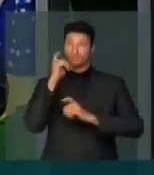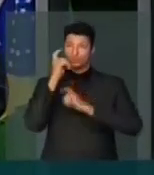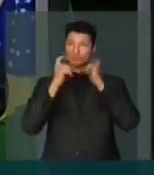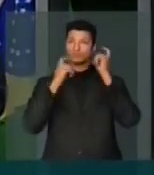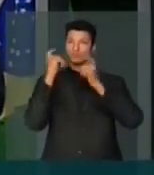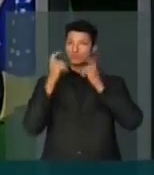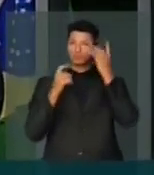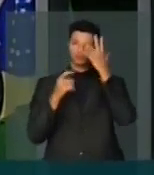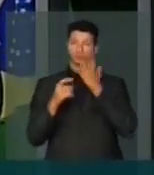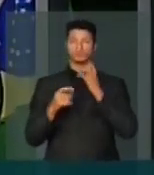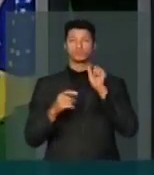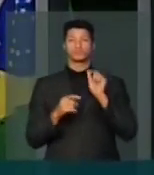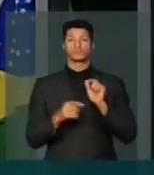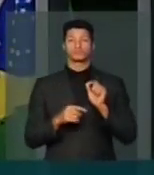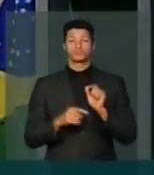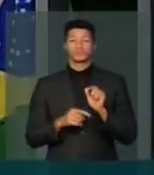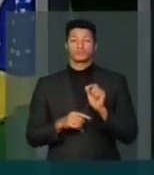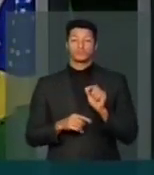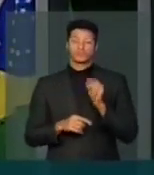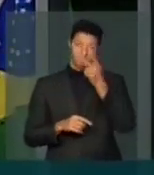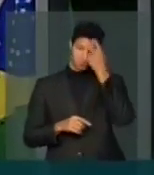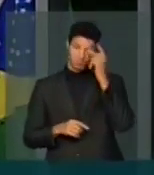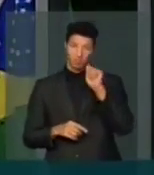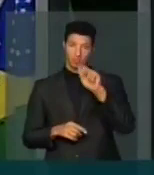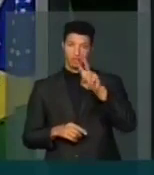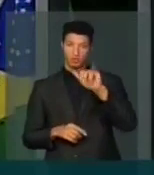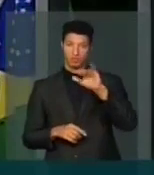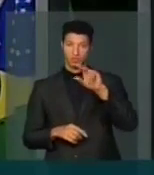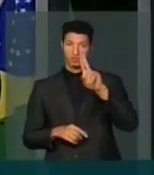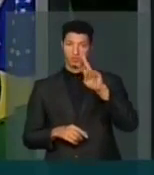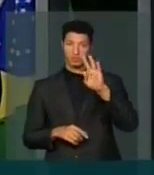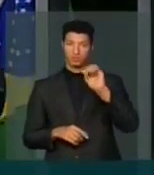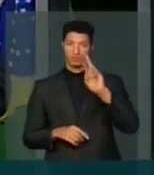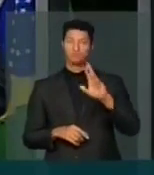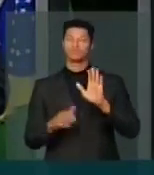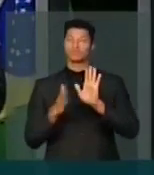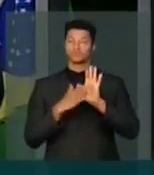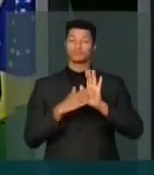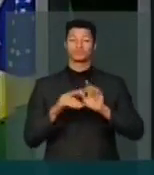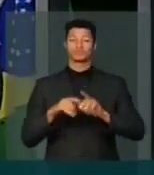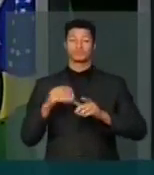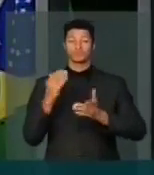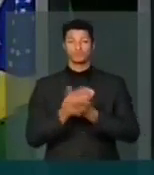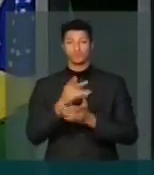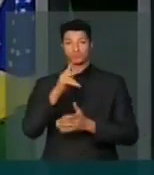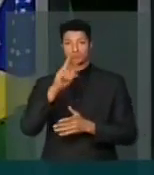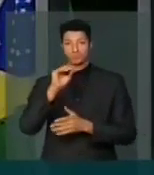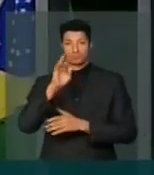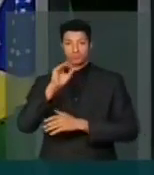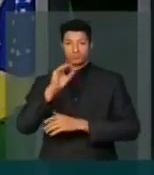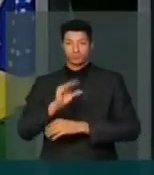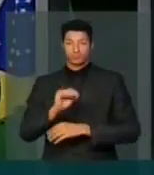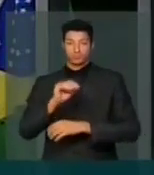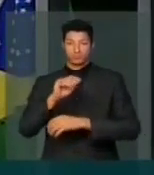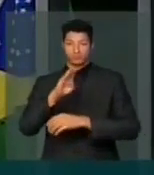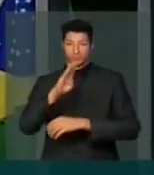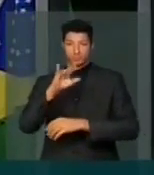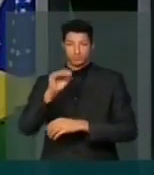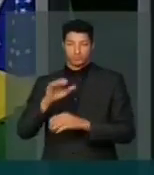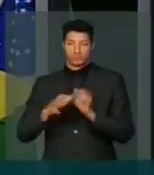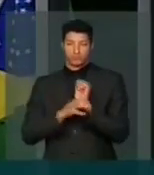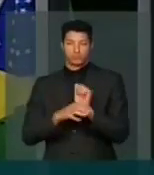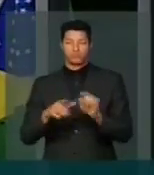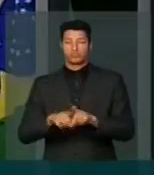e seriedade com que os avicultores têm tratado essa questão, com protocolos de biossegurança, com uma série